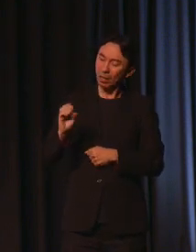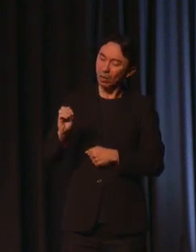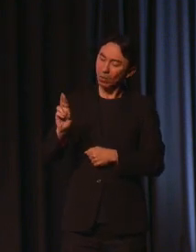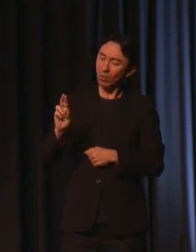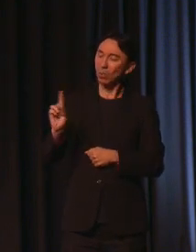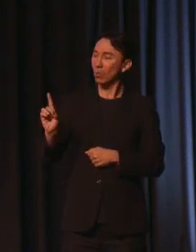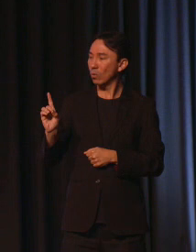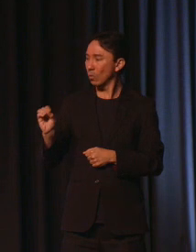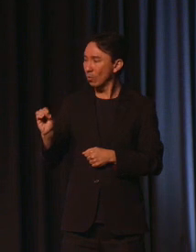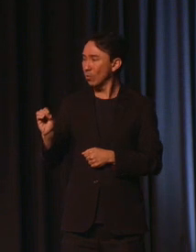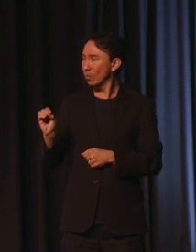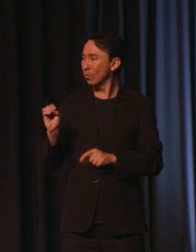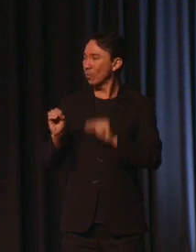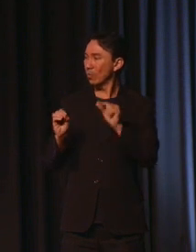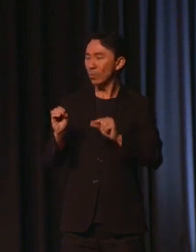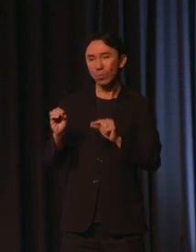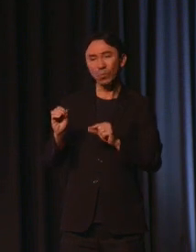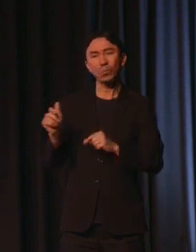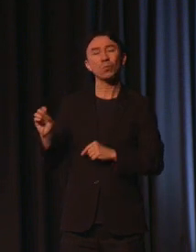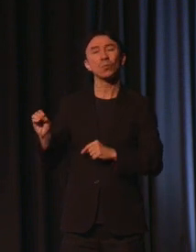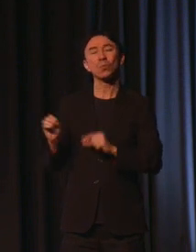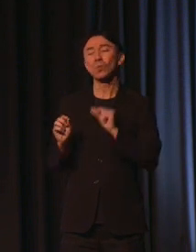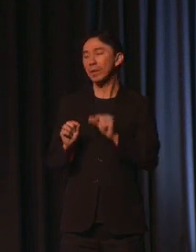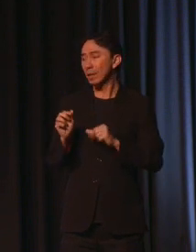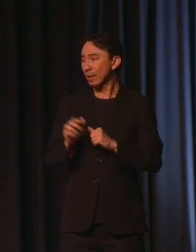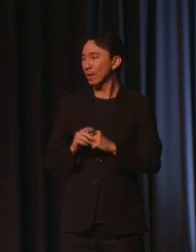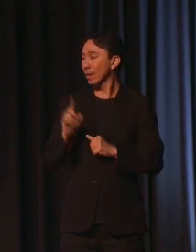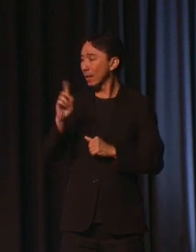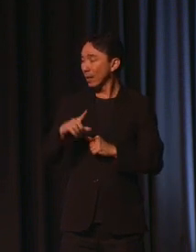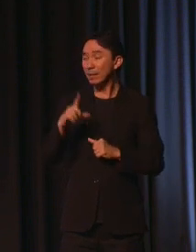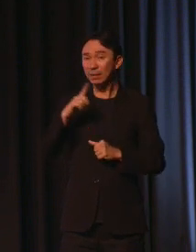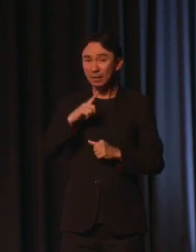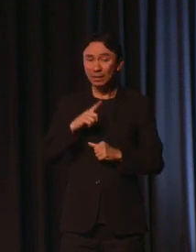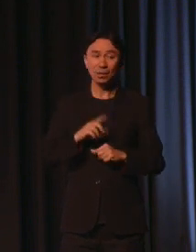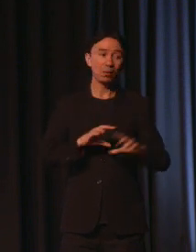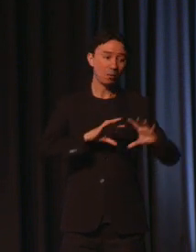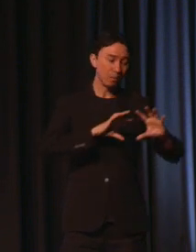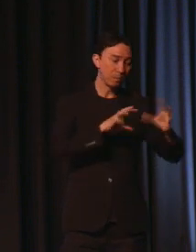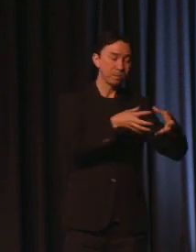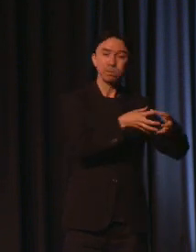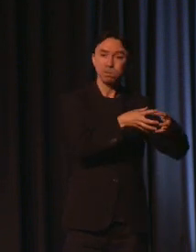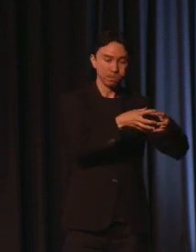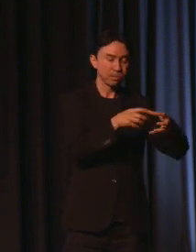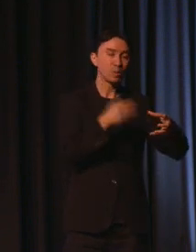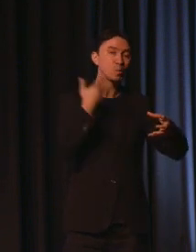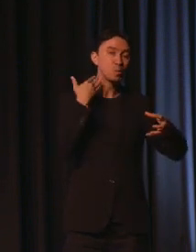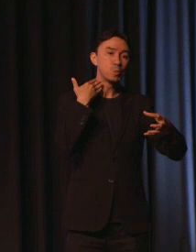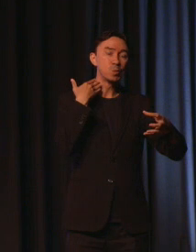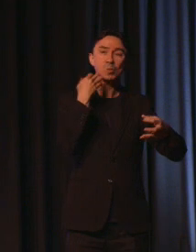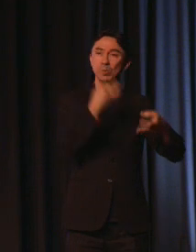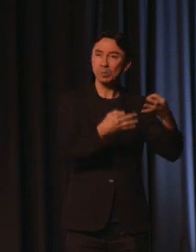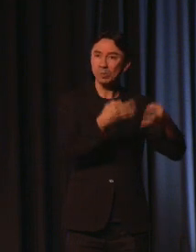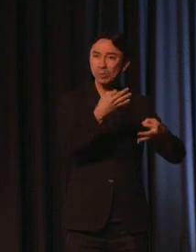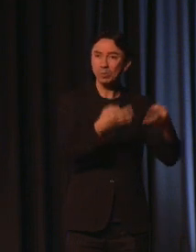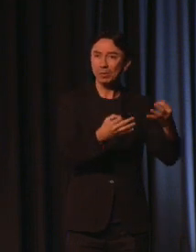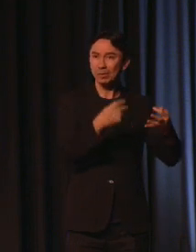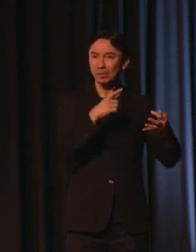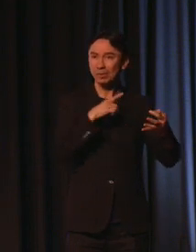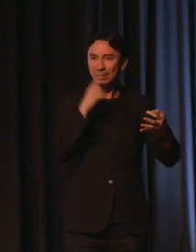que contém o resultado de julgamento proferido por um colegiado, grupo de juízes ou ministros. Então,